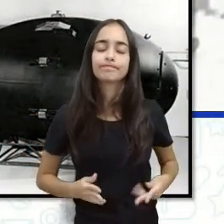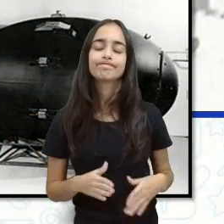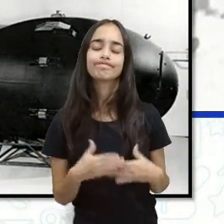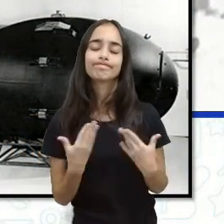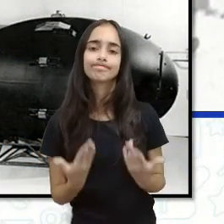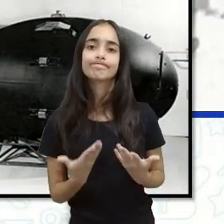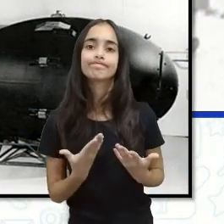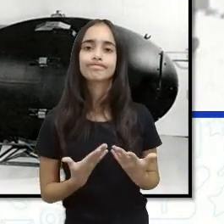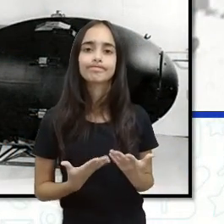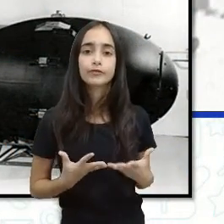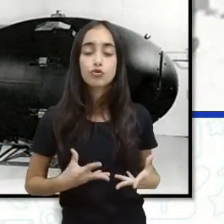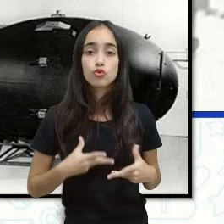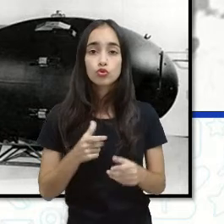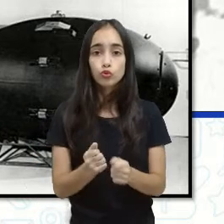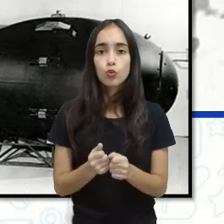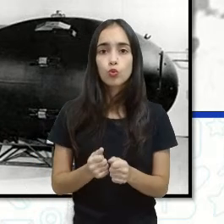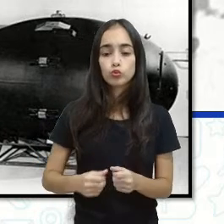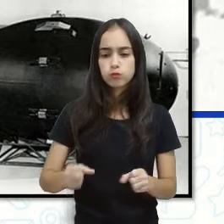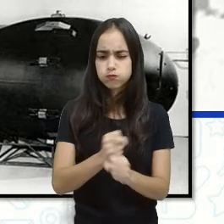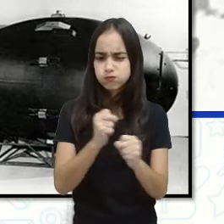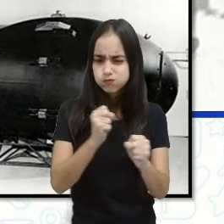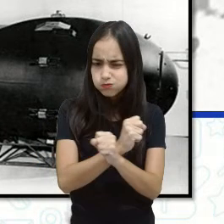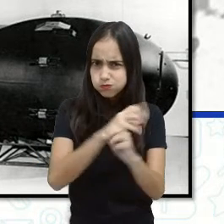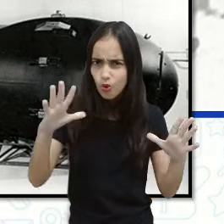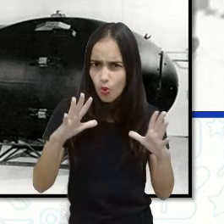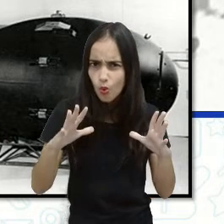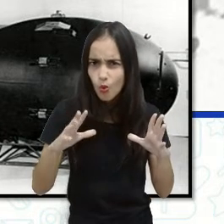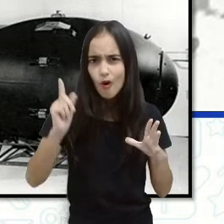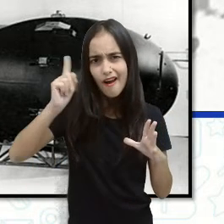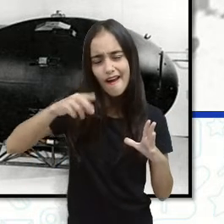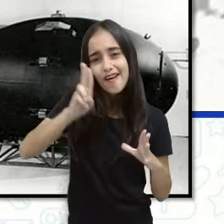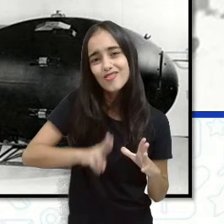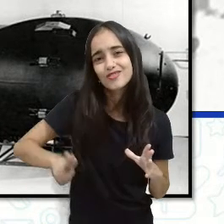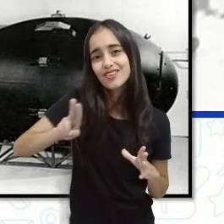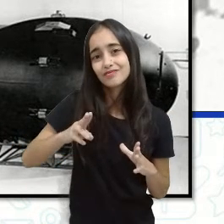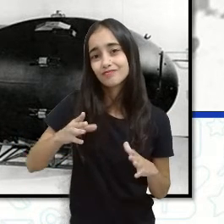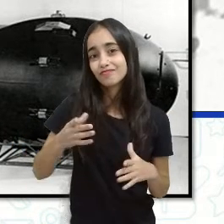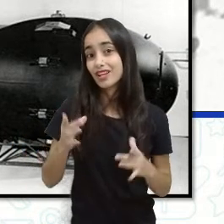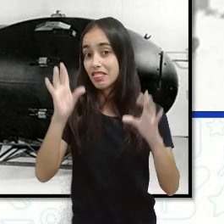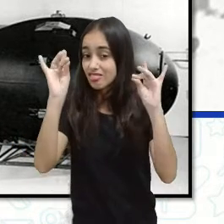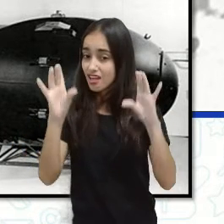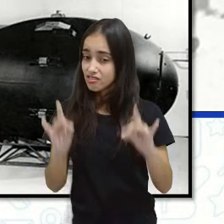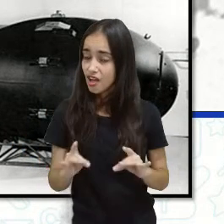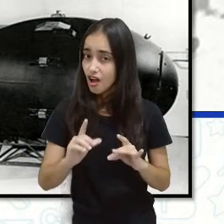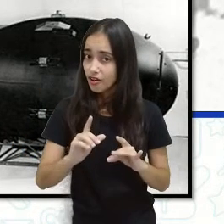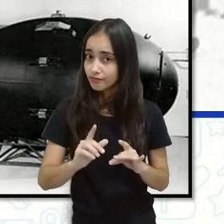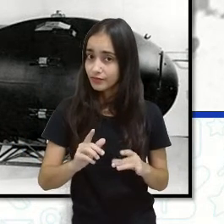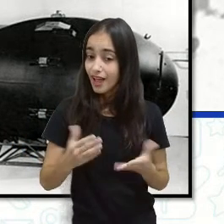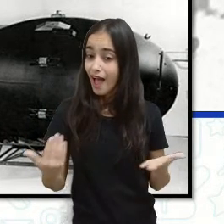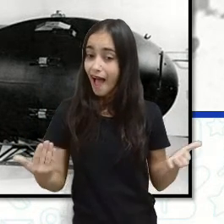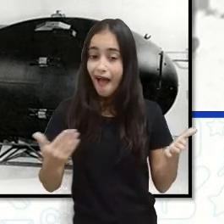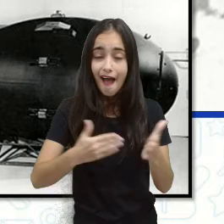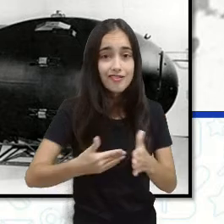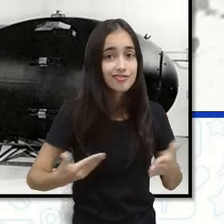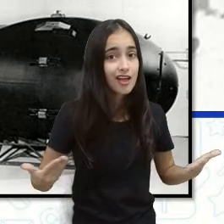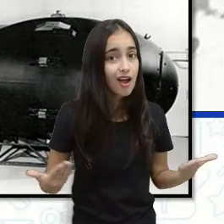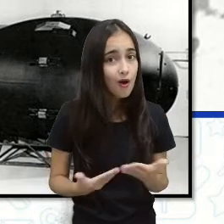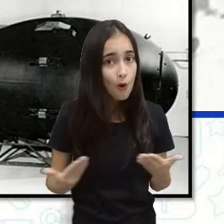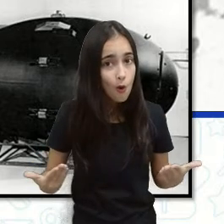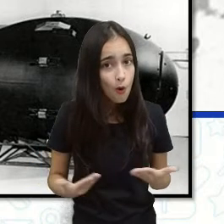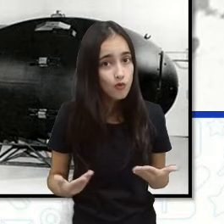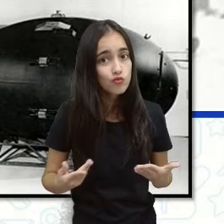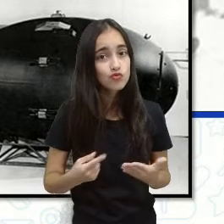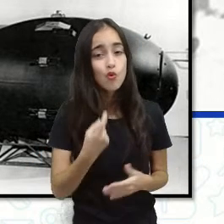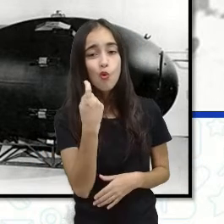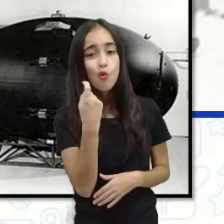né, de destruição em massa, elas foram utilizadas. Detalhe, né? Até hoje, o único país que lançou bombas atômicas,